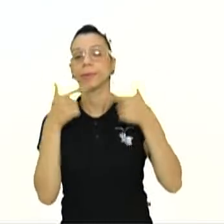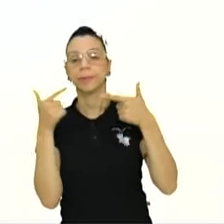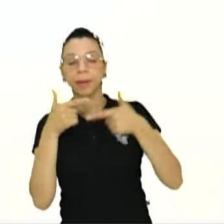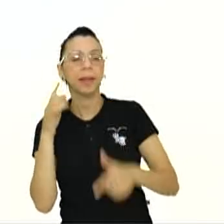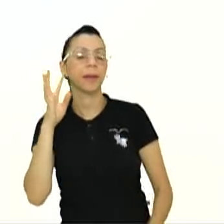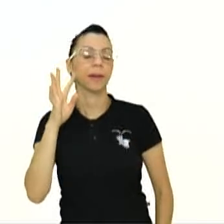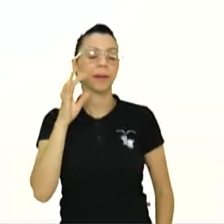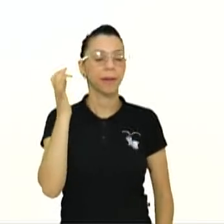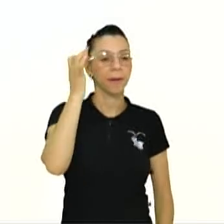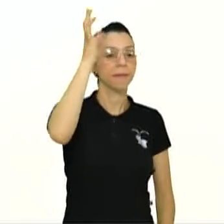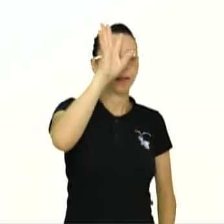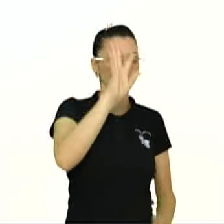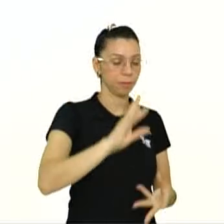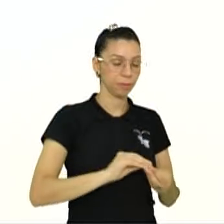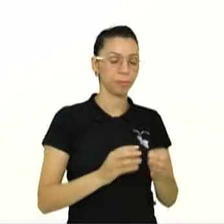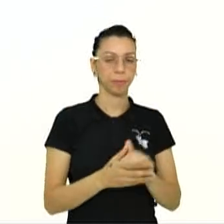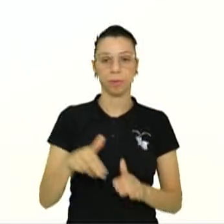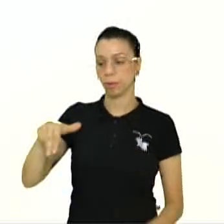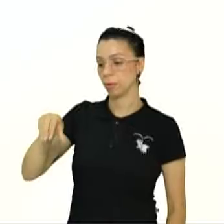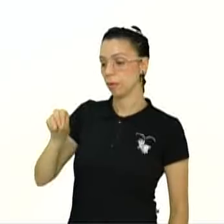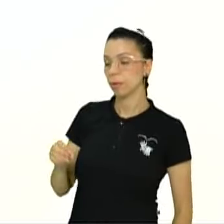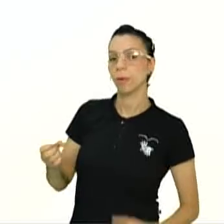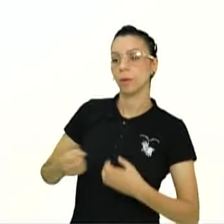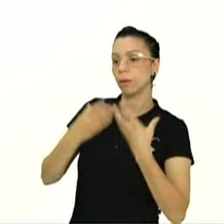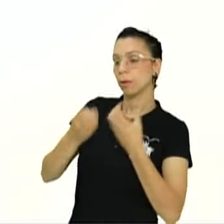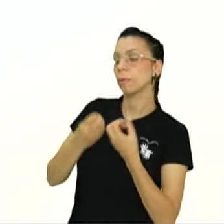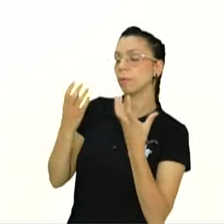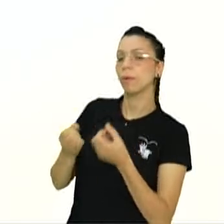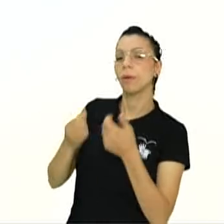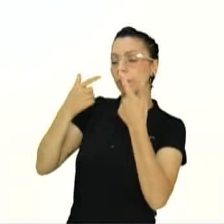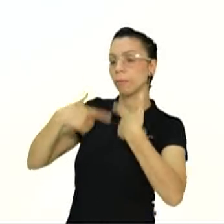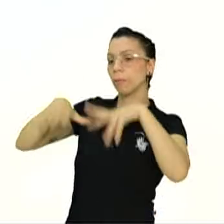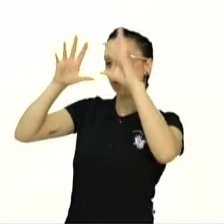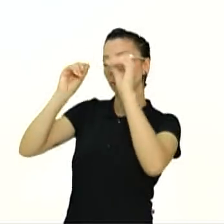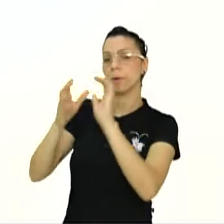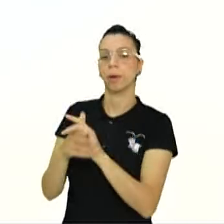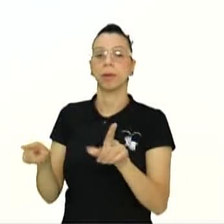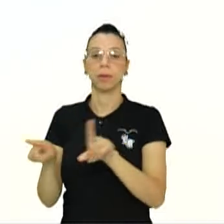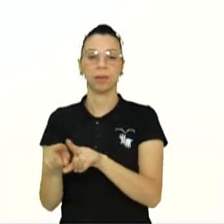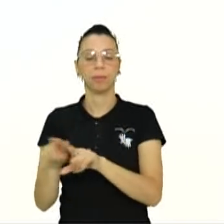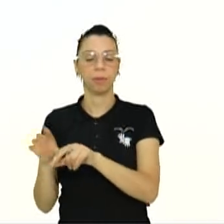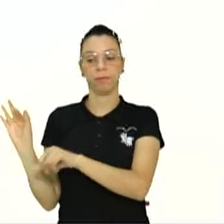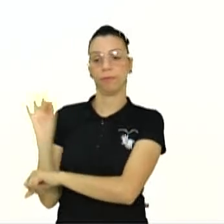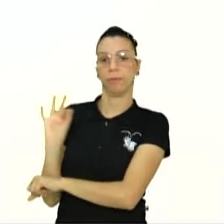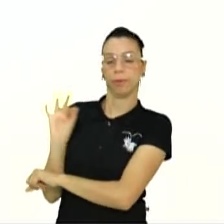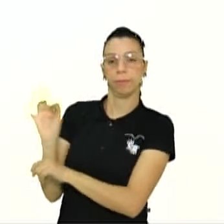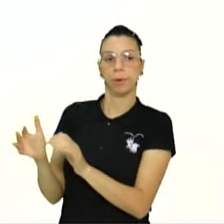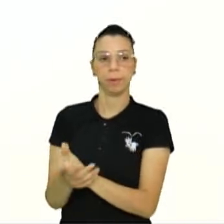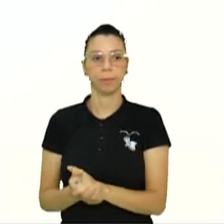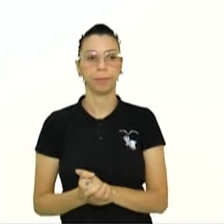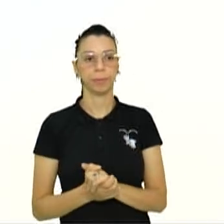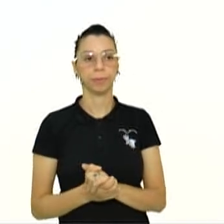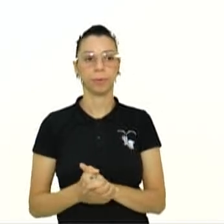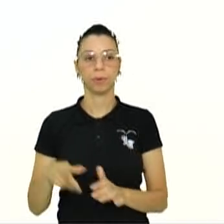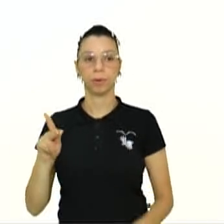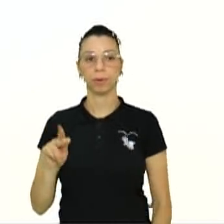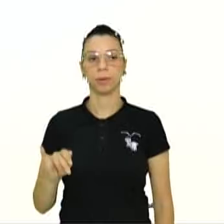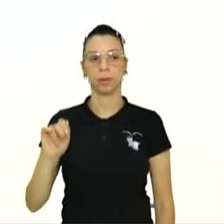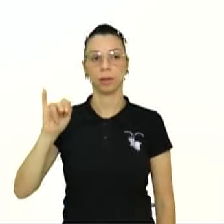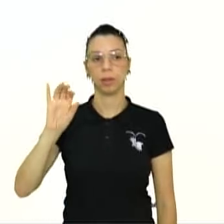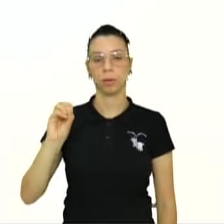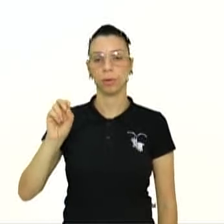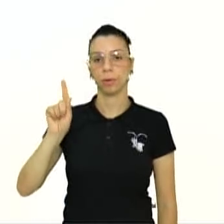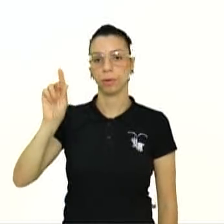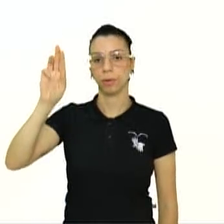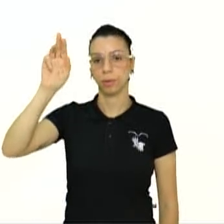compreensão, no linguagem poéticas e cheias de citações eruditas, Kikogen, linguagem direta e simples